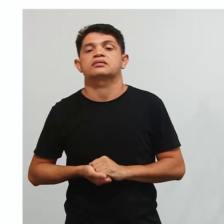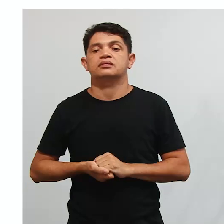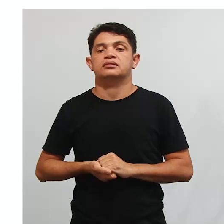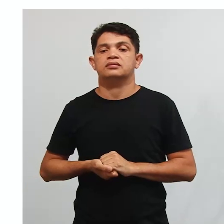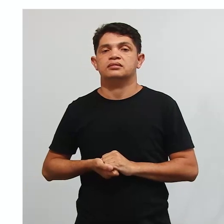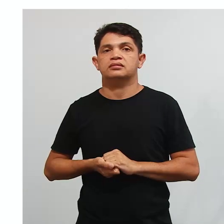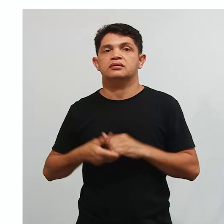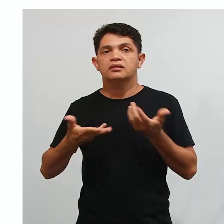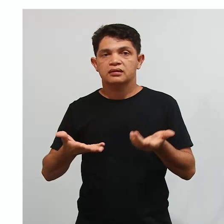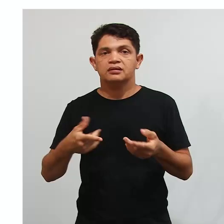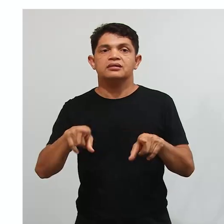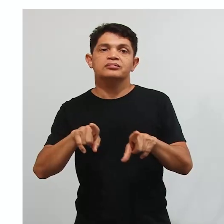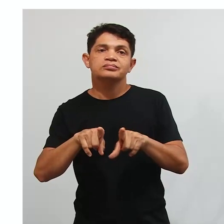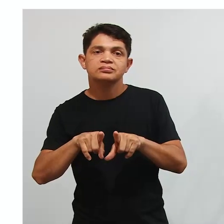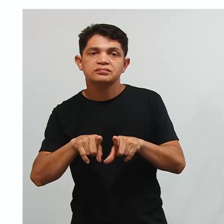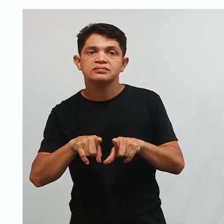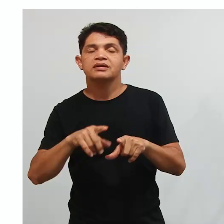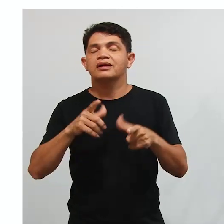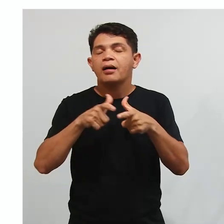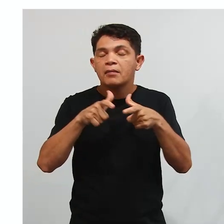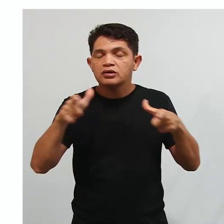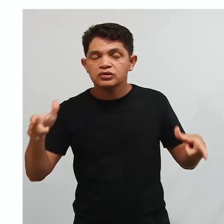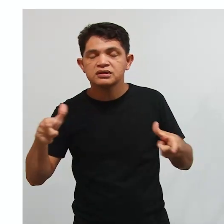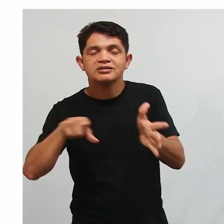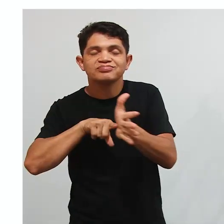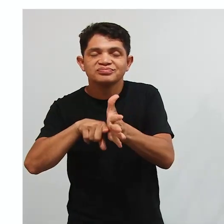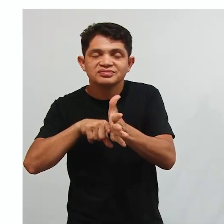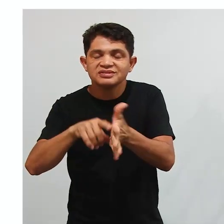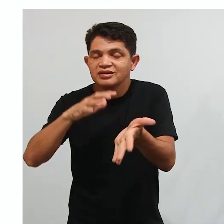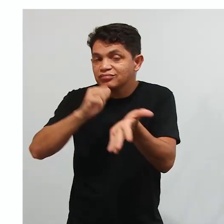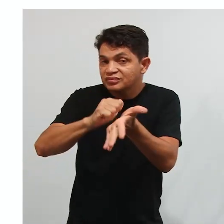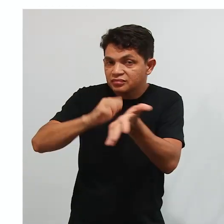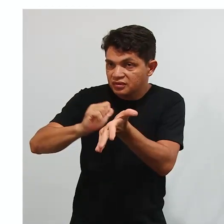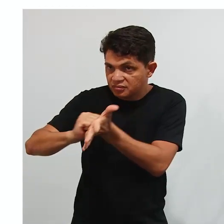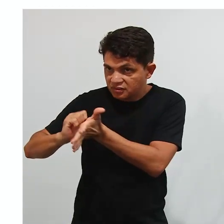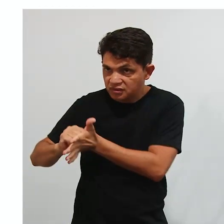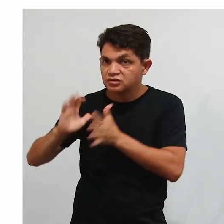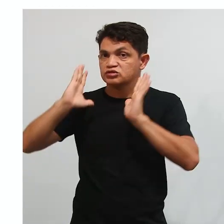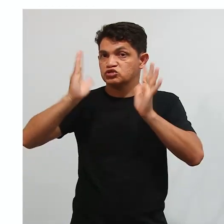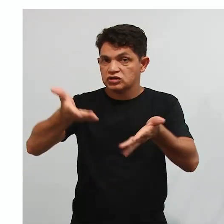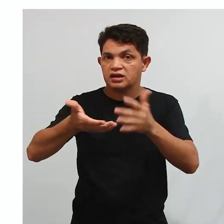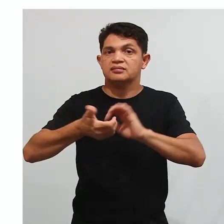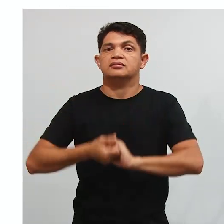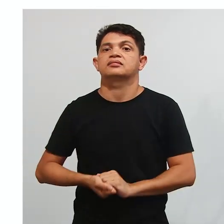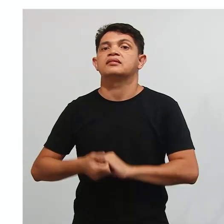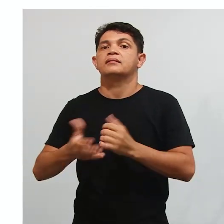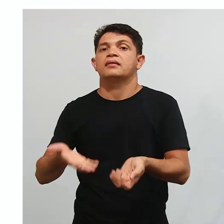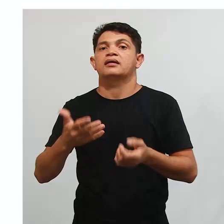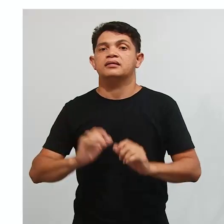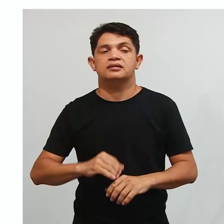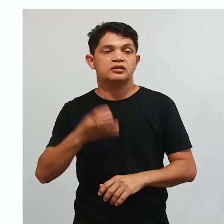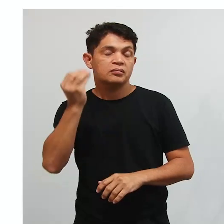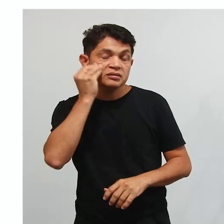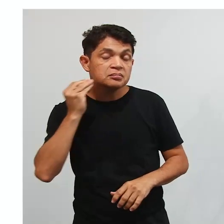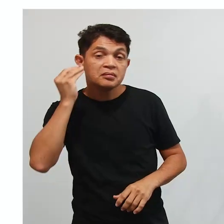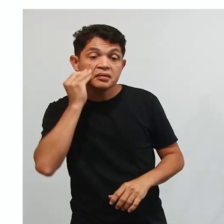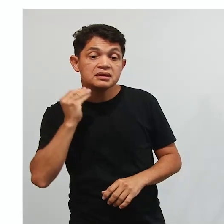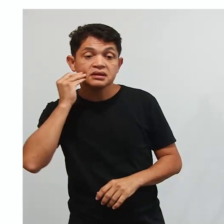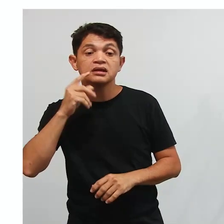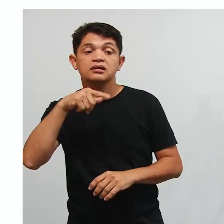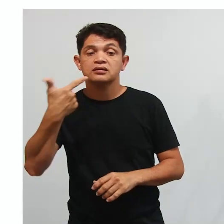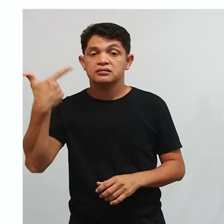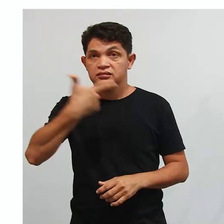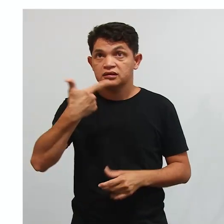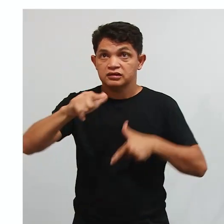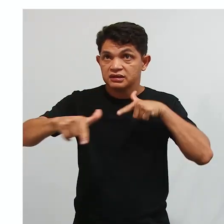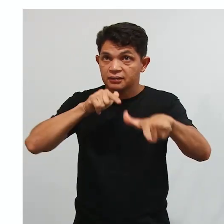eh São né Eh a maioria são pesquisas aplicadas e existe também o desenvolvimento experimental